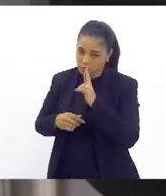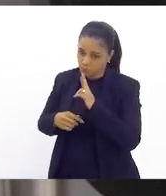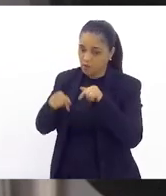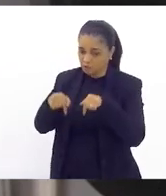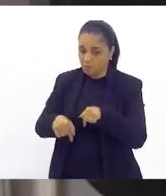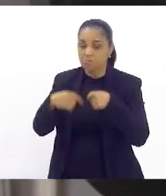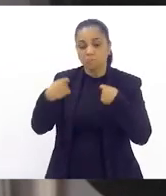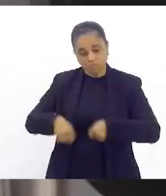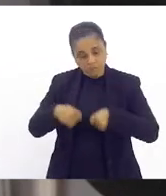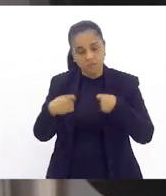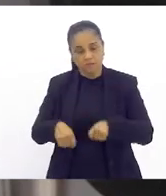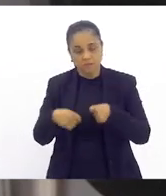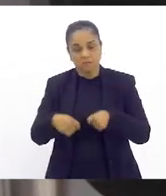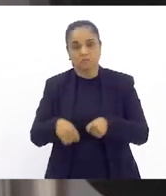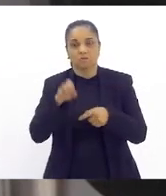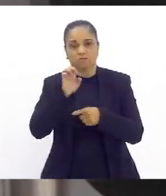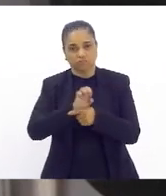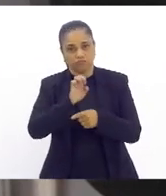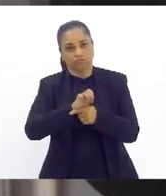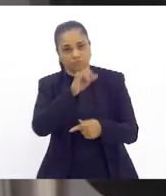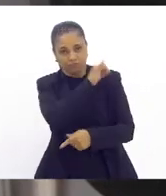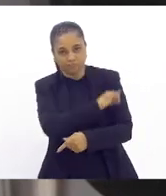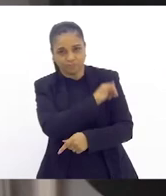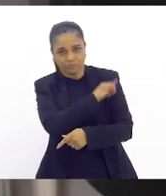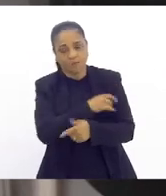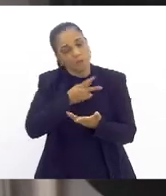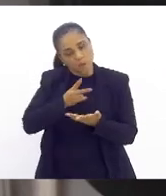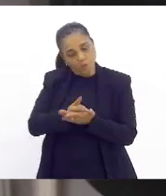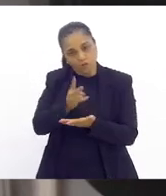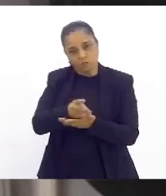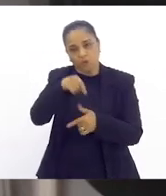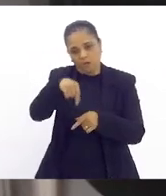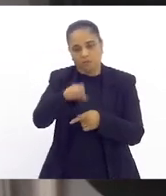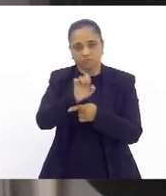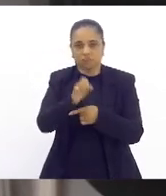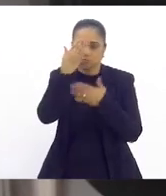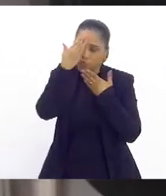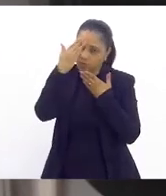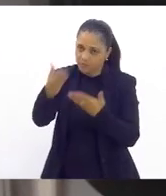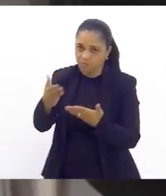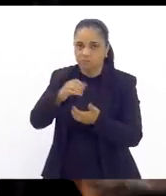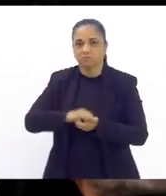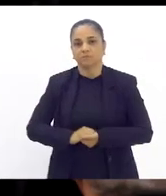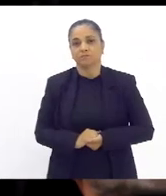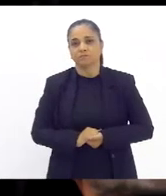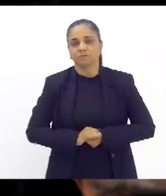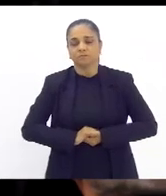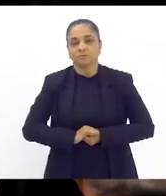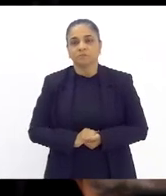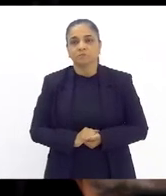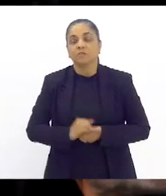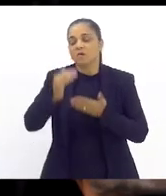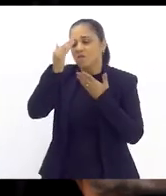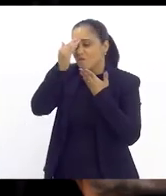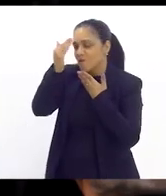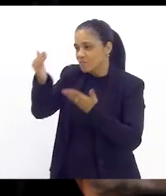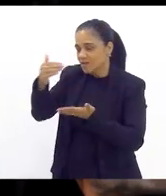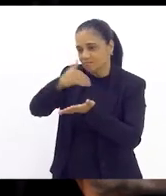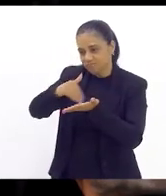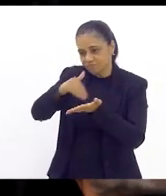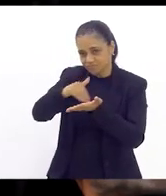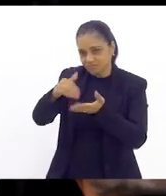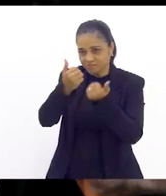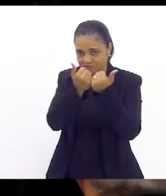Rio de Janeiro elas precisam trazer respostas para que elas possam continuar aqui no nosso estado muito obrigado Obrigado sobre secretário